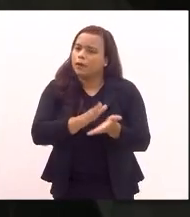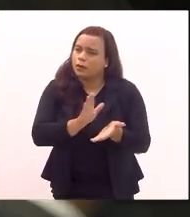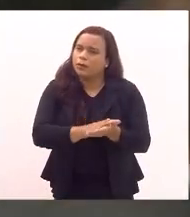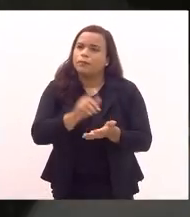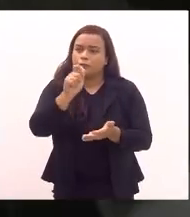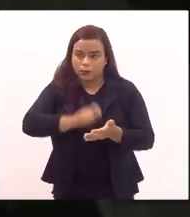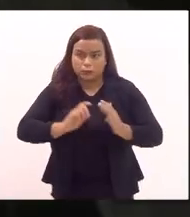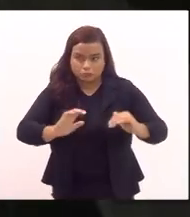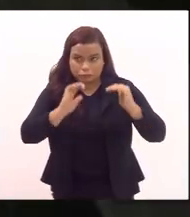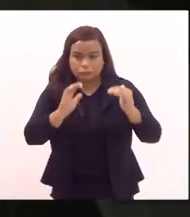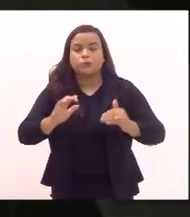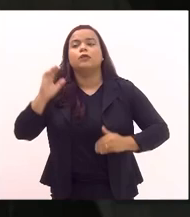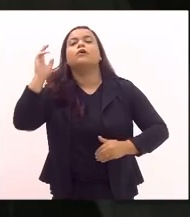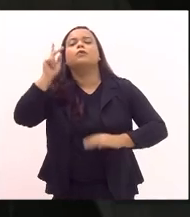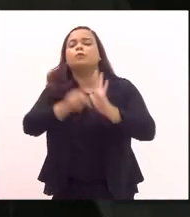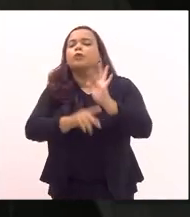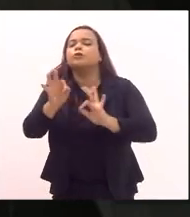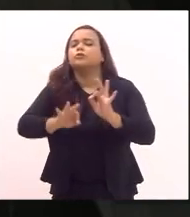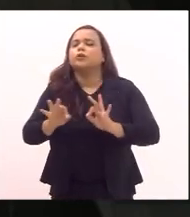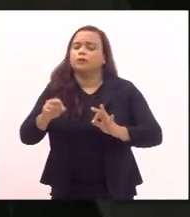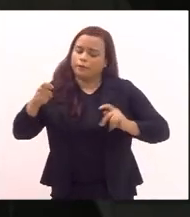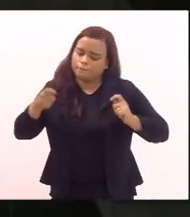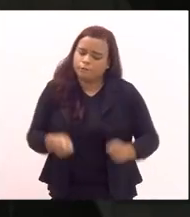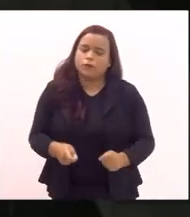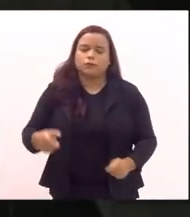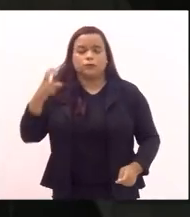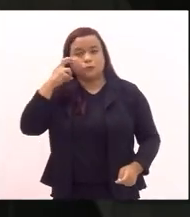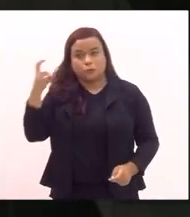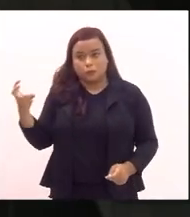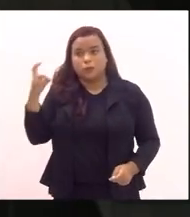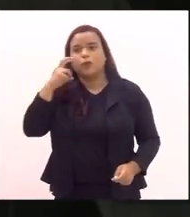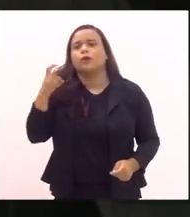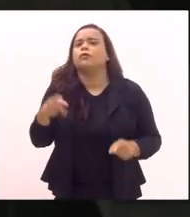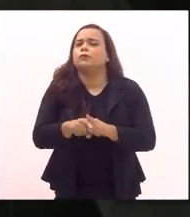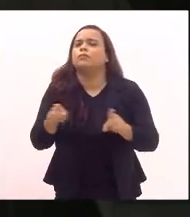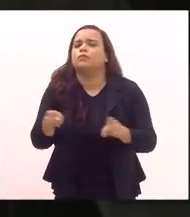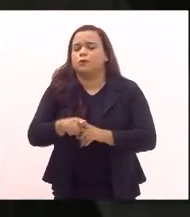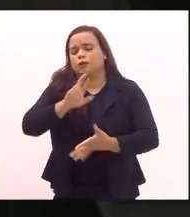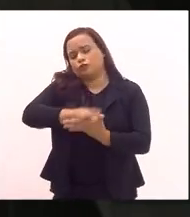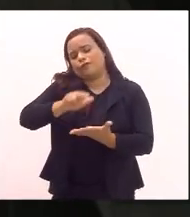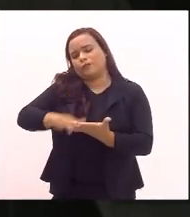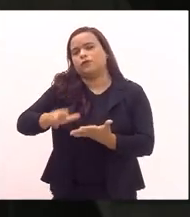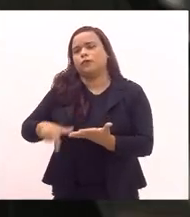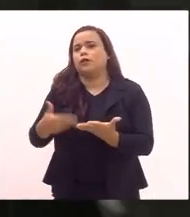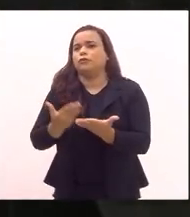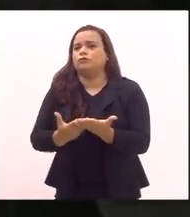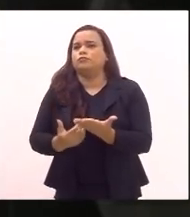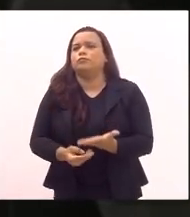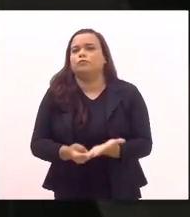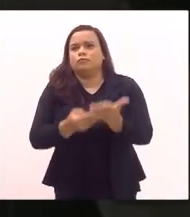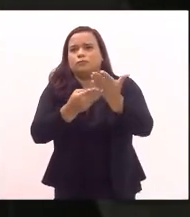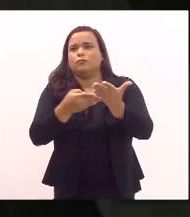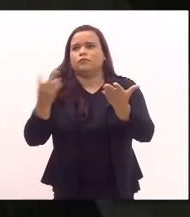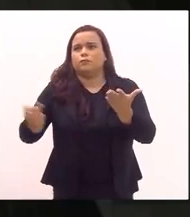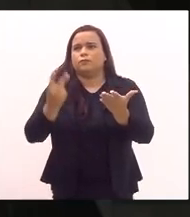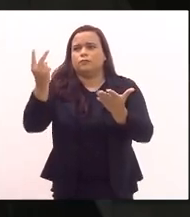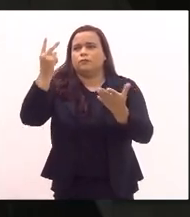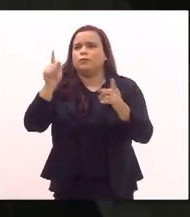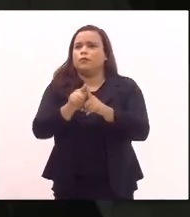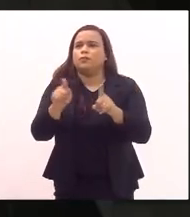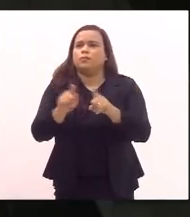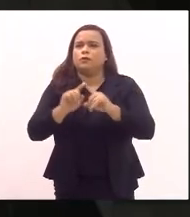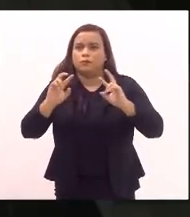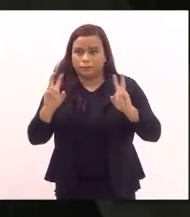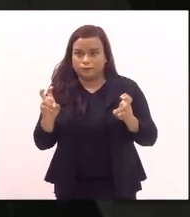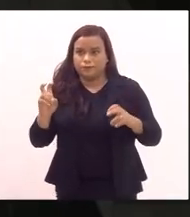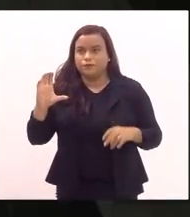pelo projeto que afirma a cultura da sua diversidade e afirma própria diversidade como valor aliás fazendo uma paráfrase